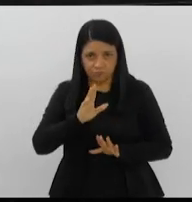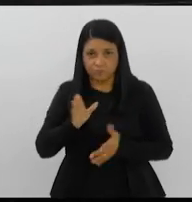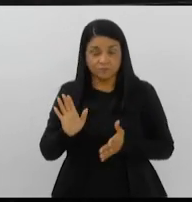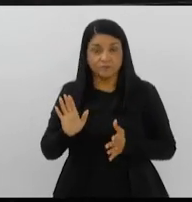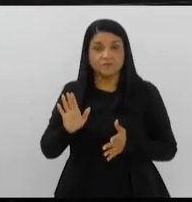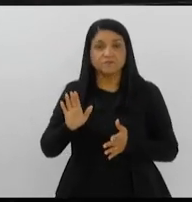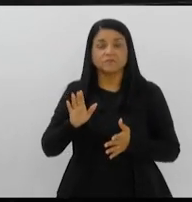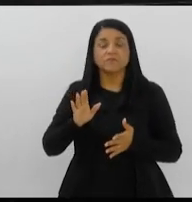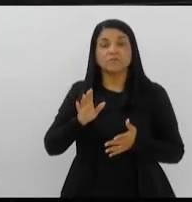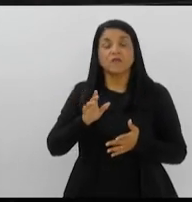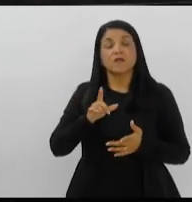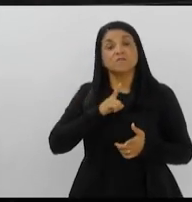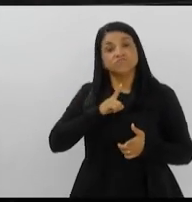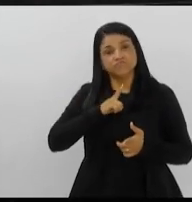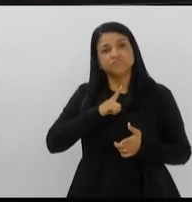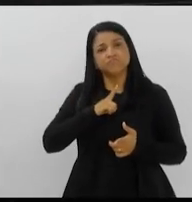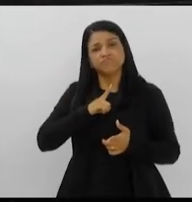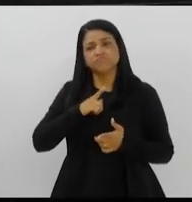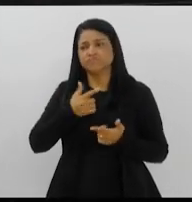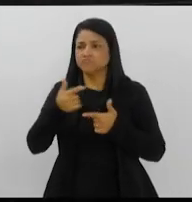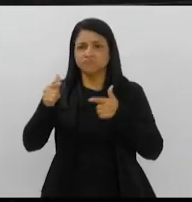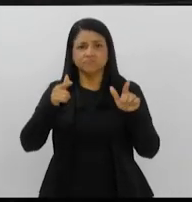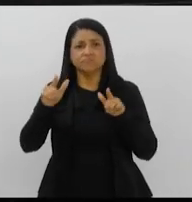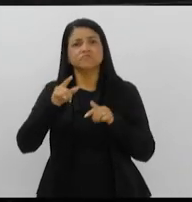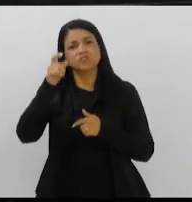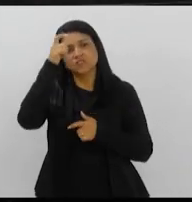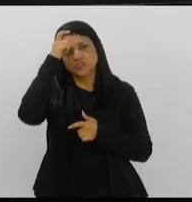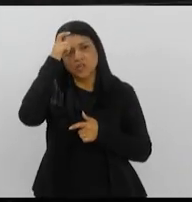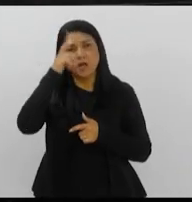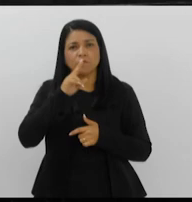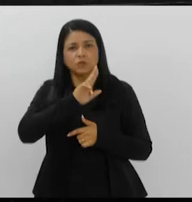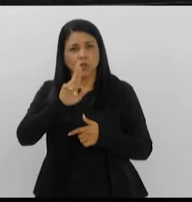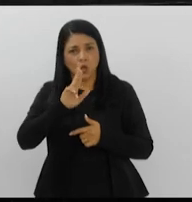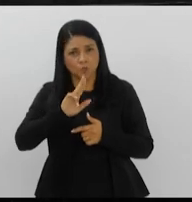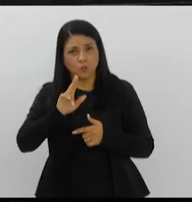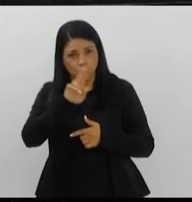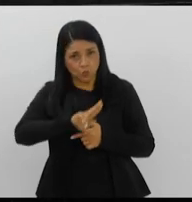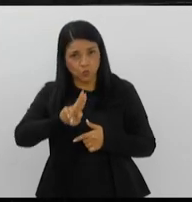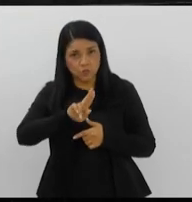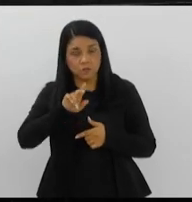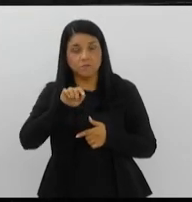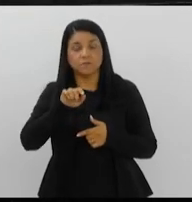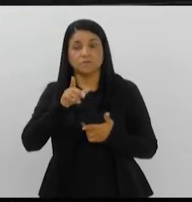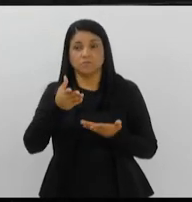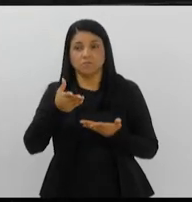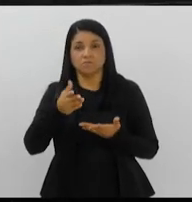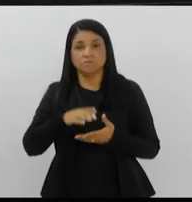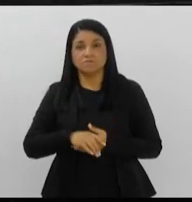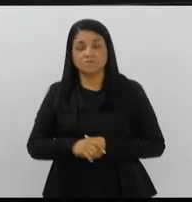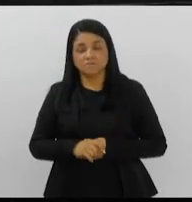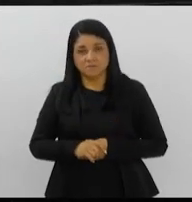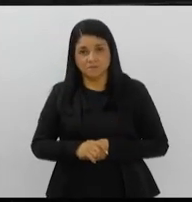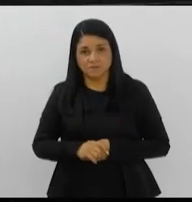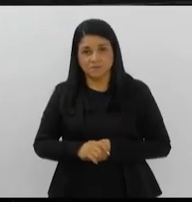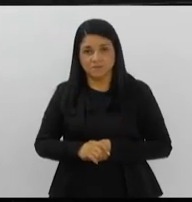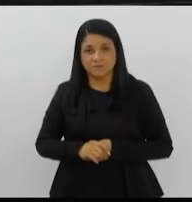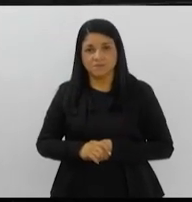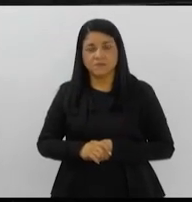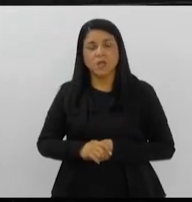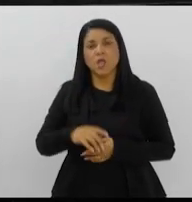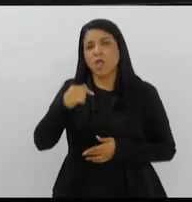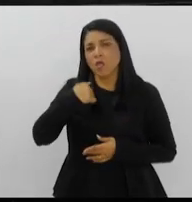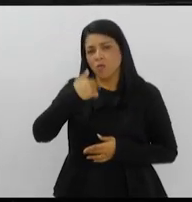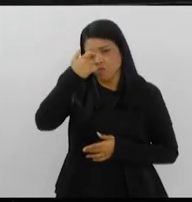Mas muitos chamam de diabo segundo o seu talante, né? E eu